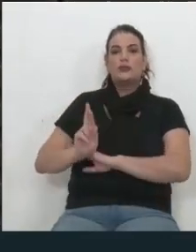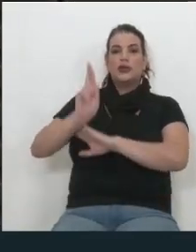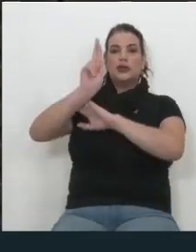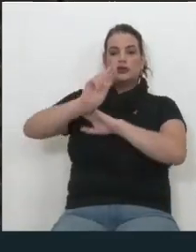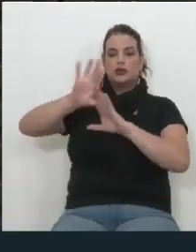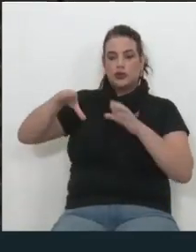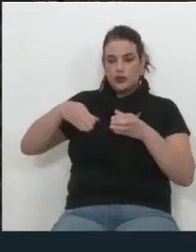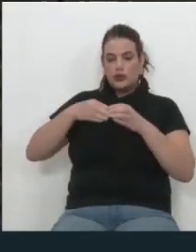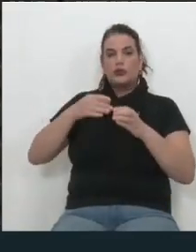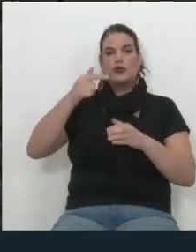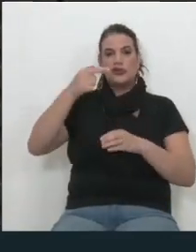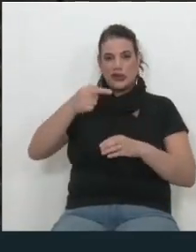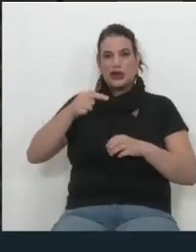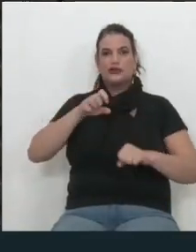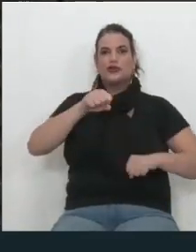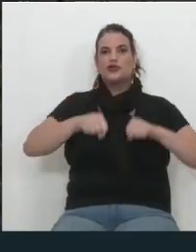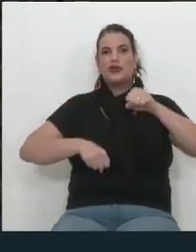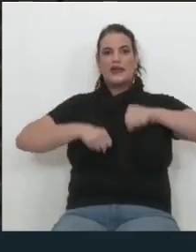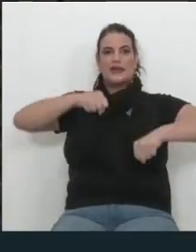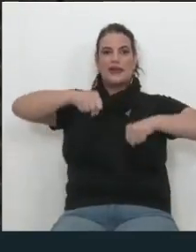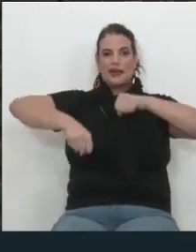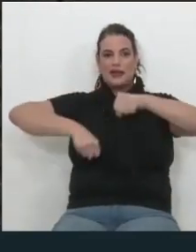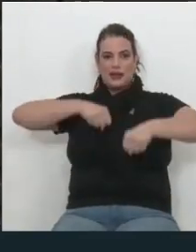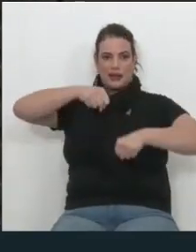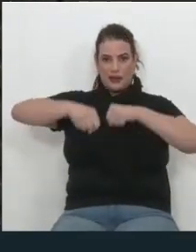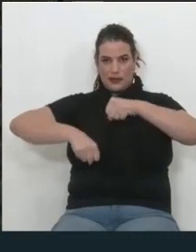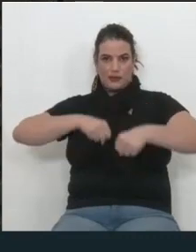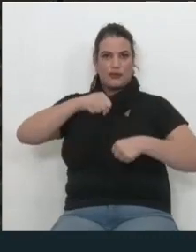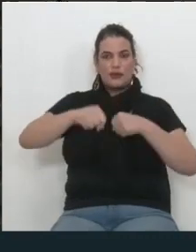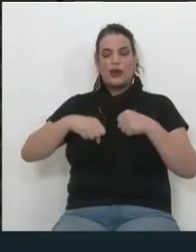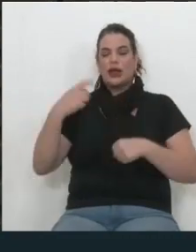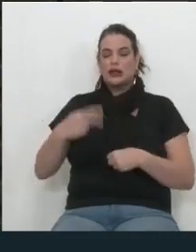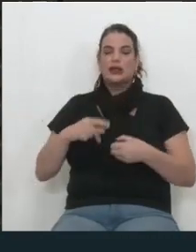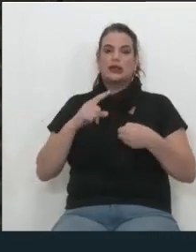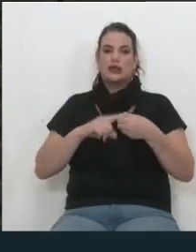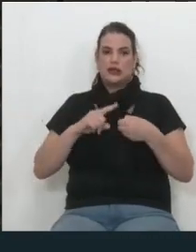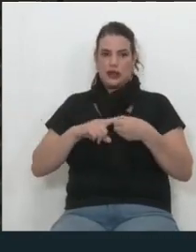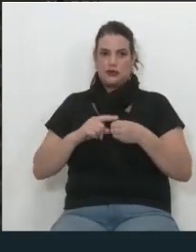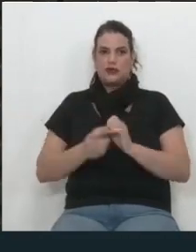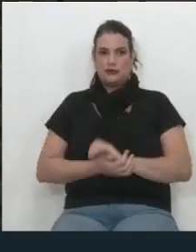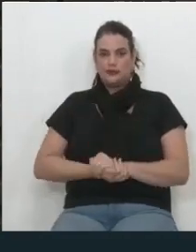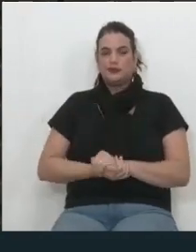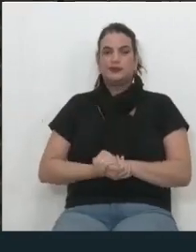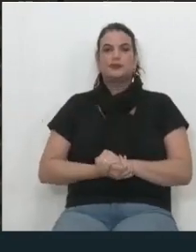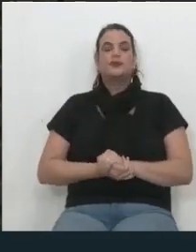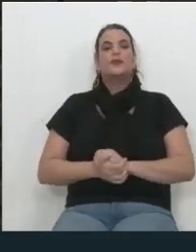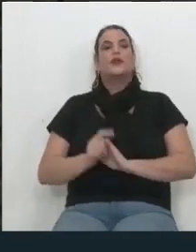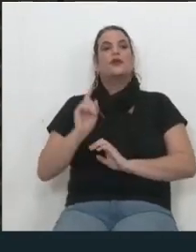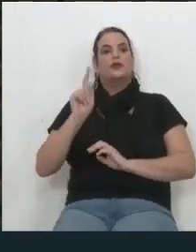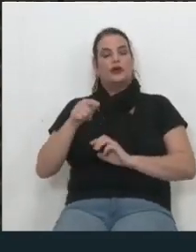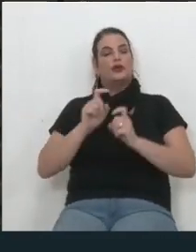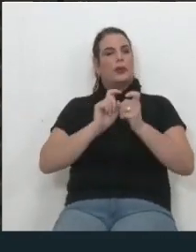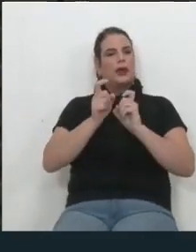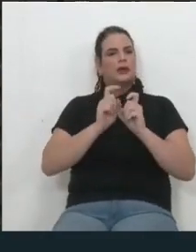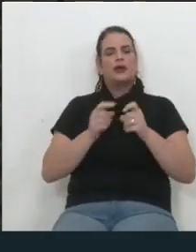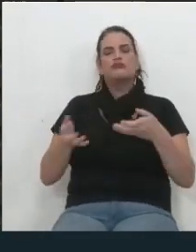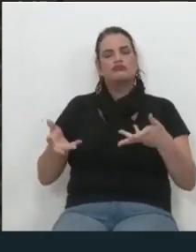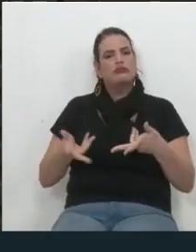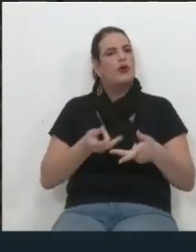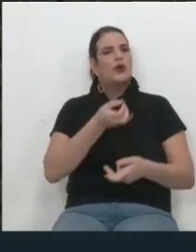de ciclistas aqui da nossa cidade. Uma reunião muito proveitosa em